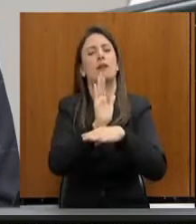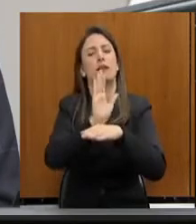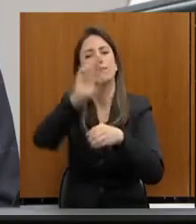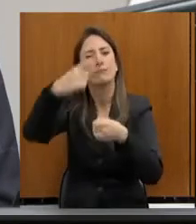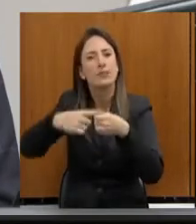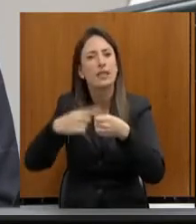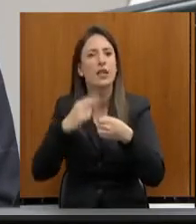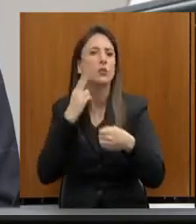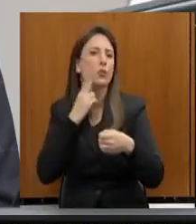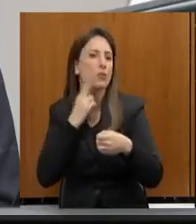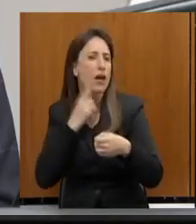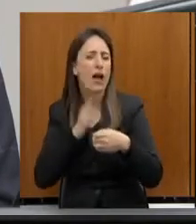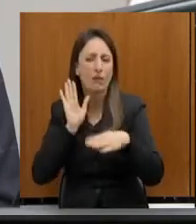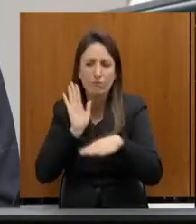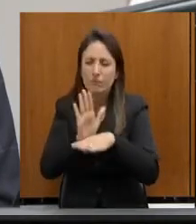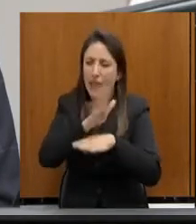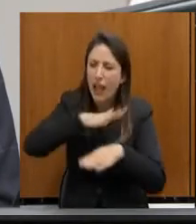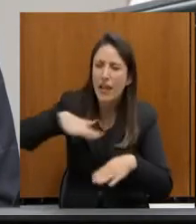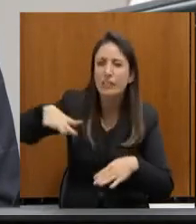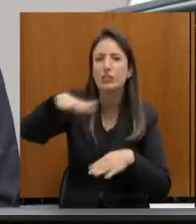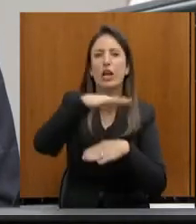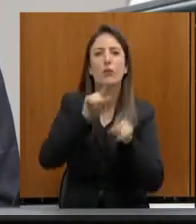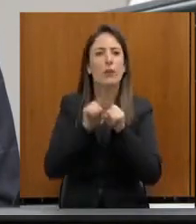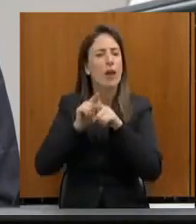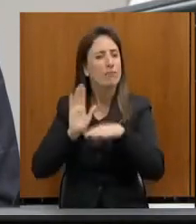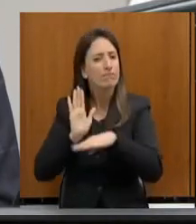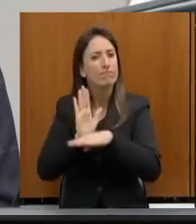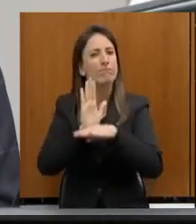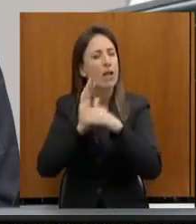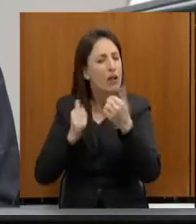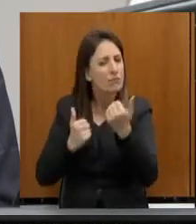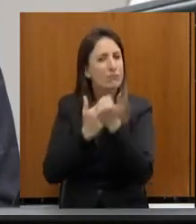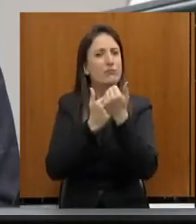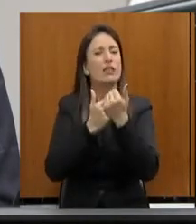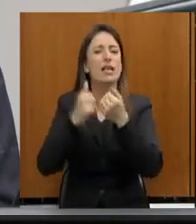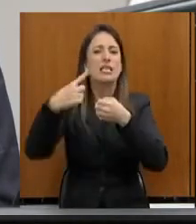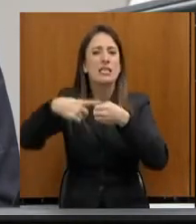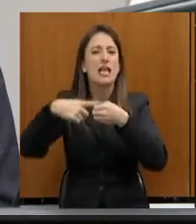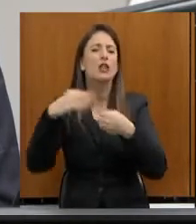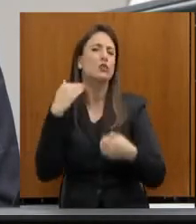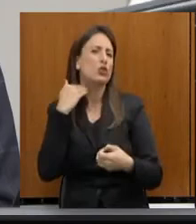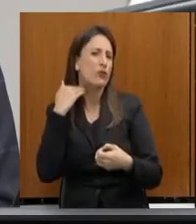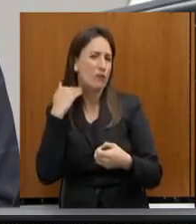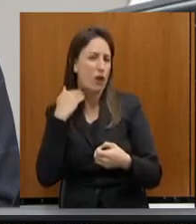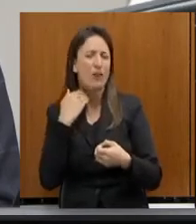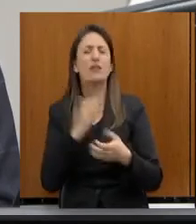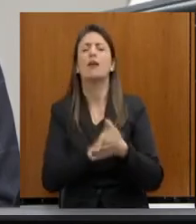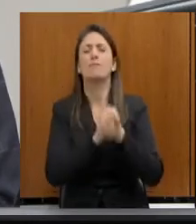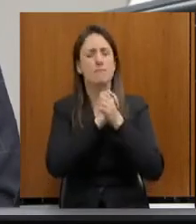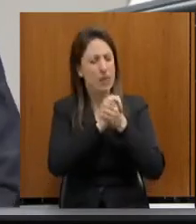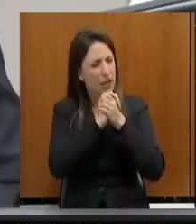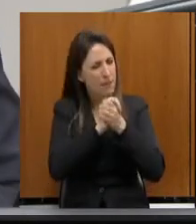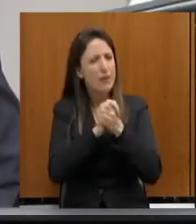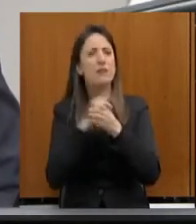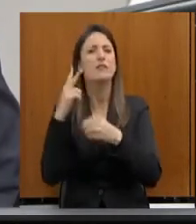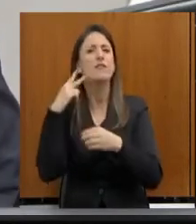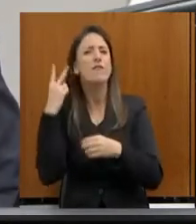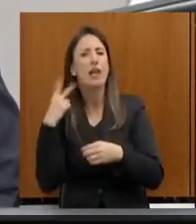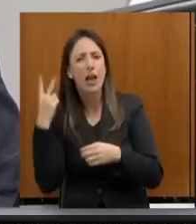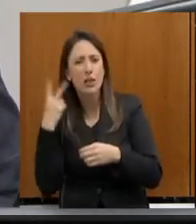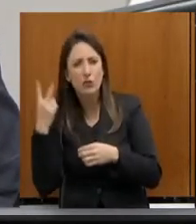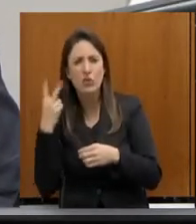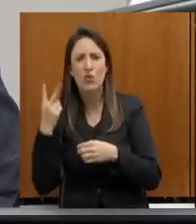Ubá em auxiliar a região e auxiliar a cidade de Juiz de Fora Parabéns aí pelos vereadores pelo